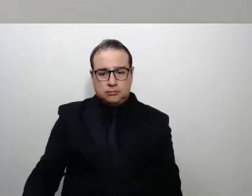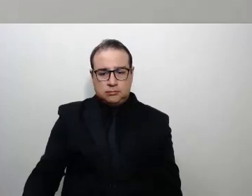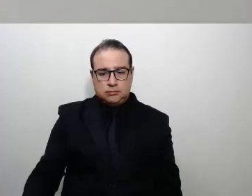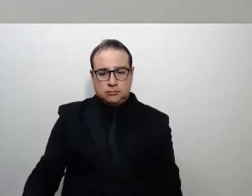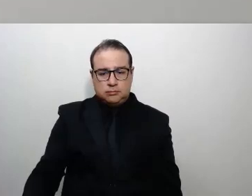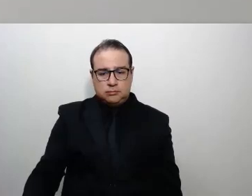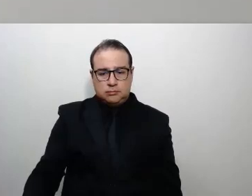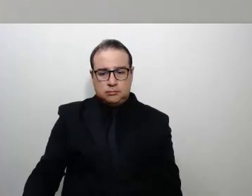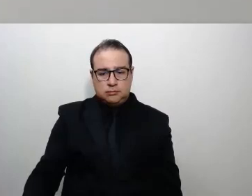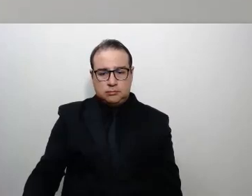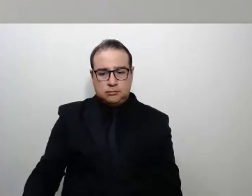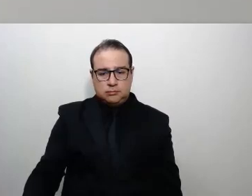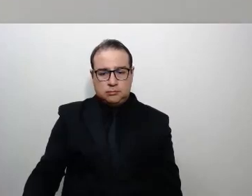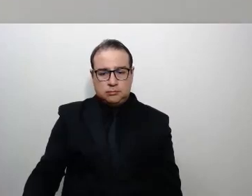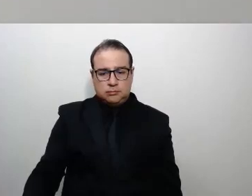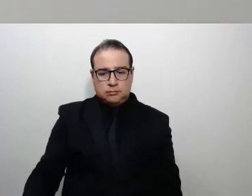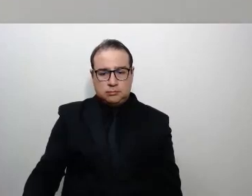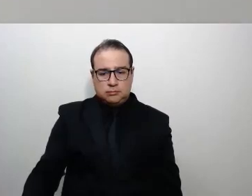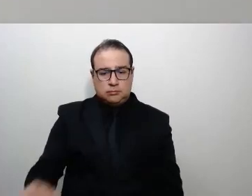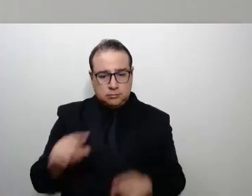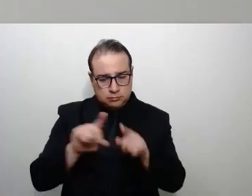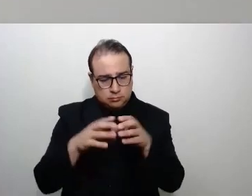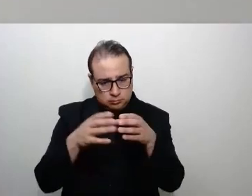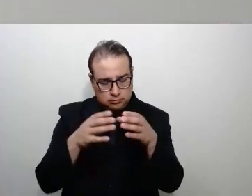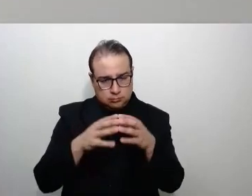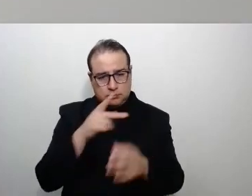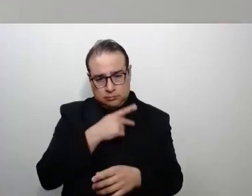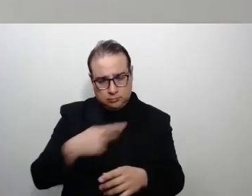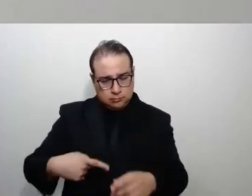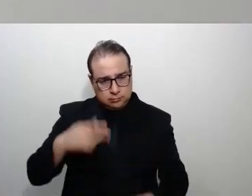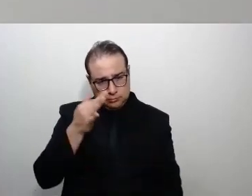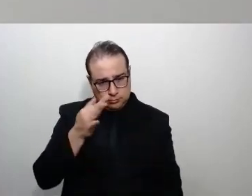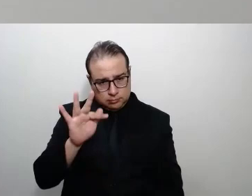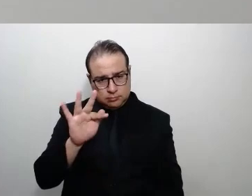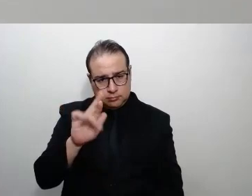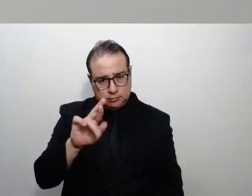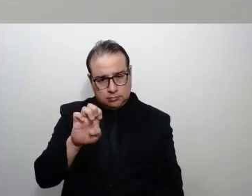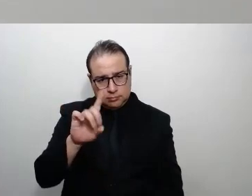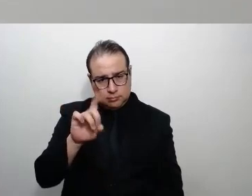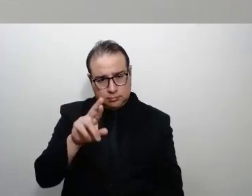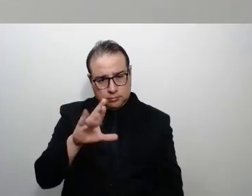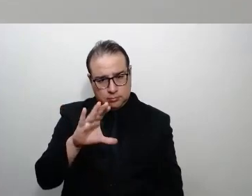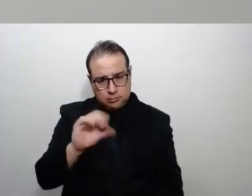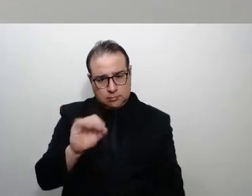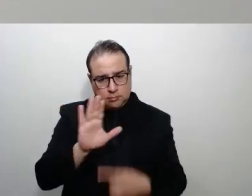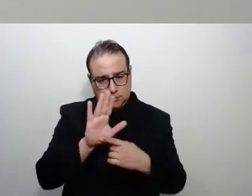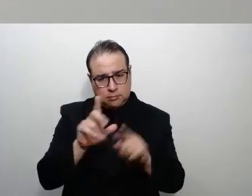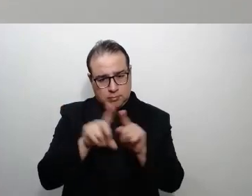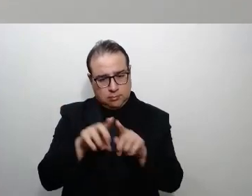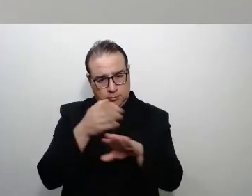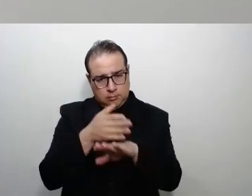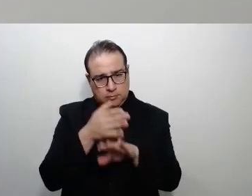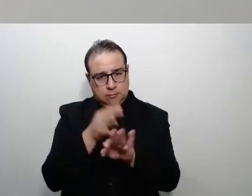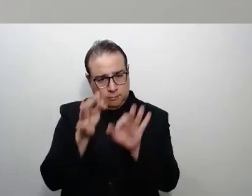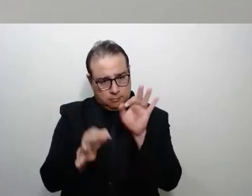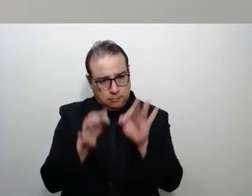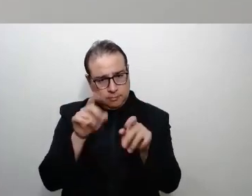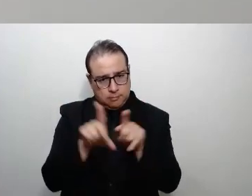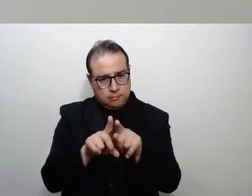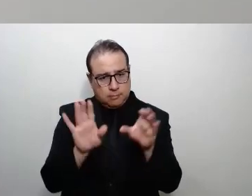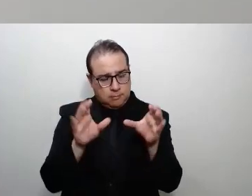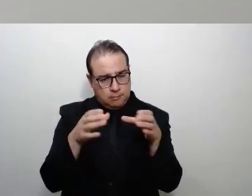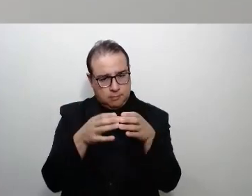o presidente Frederico simbolizam a participação dos juízes e